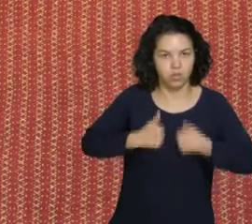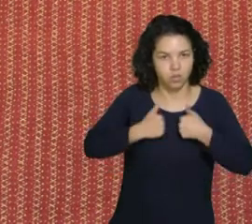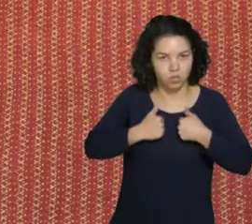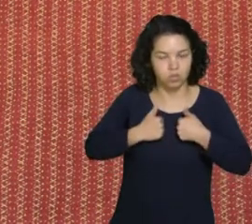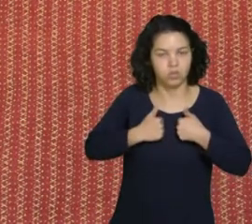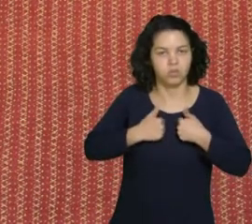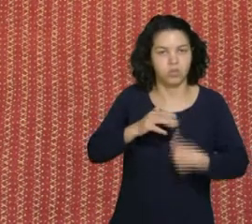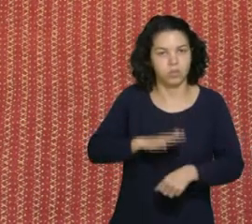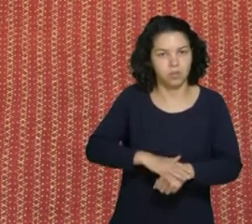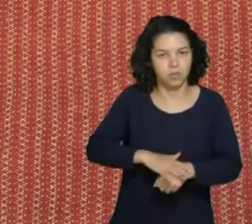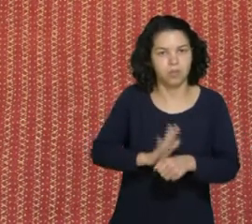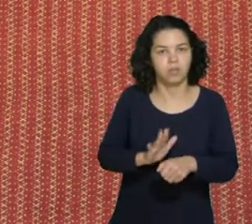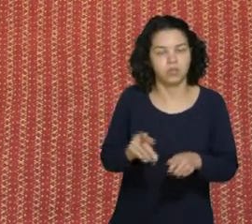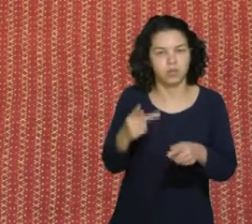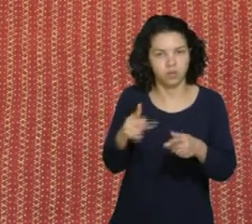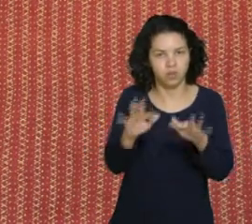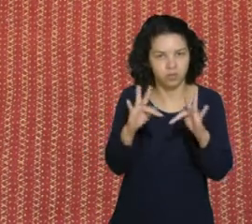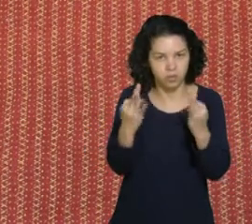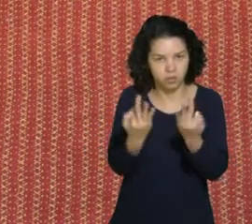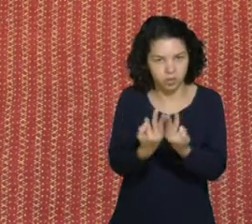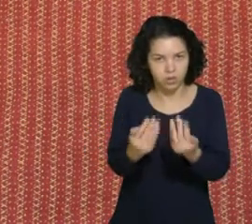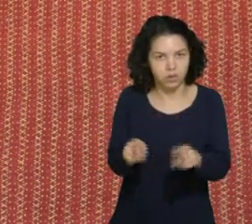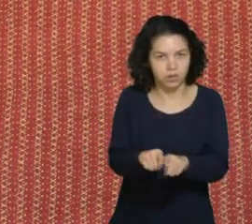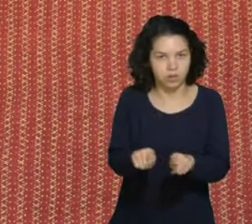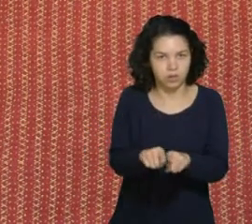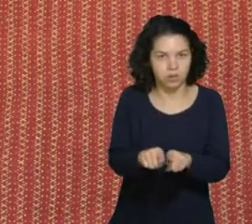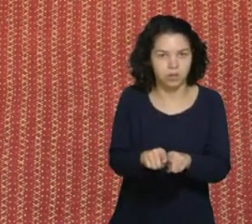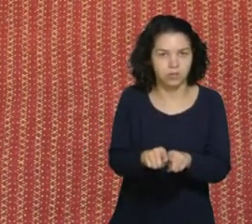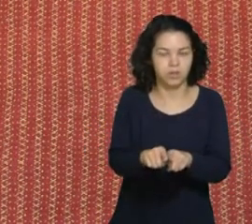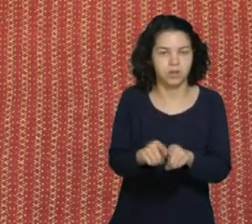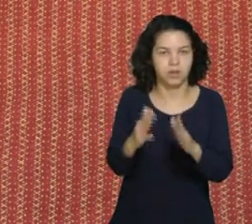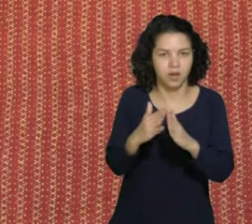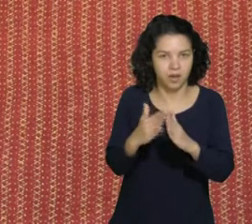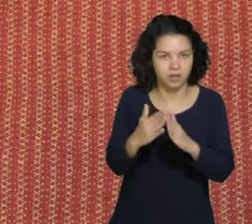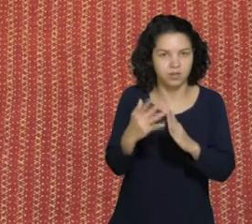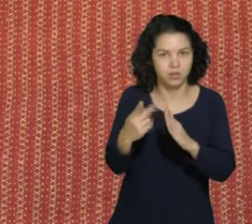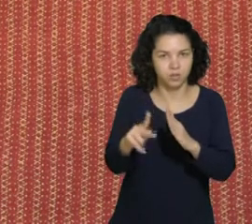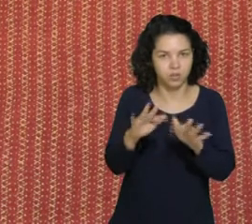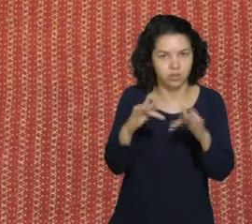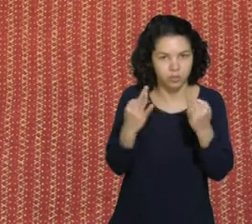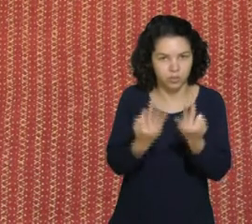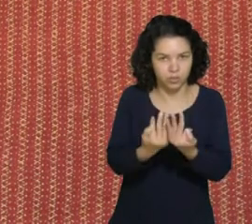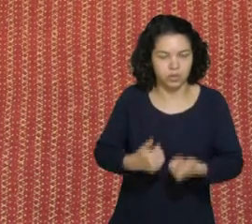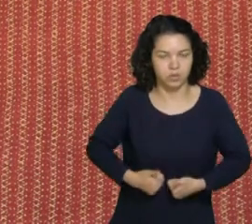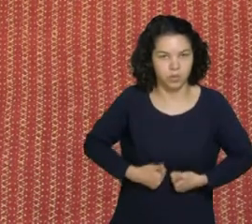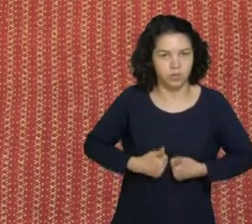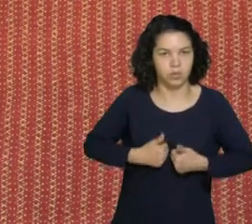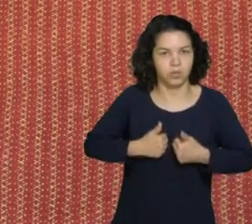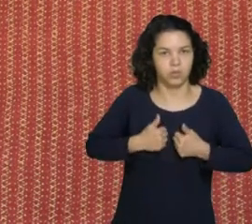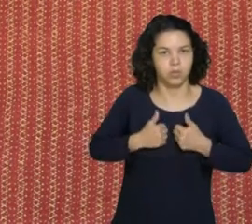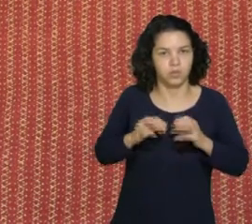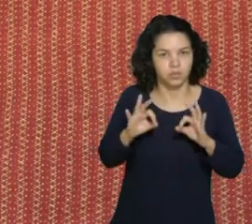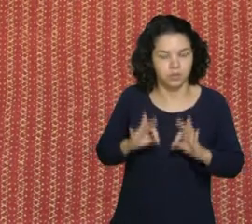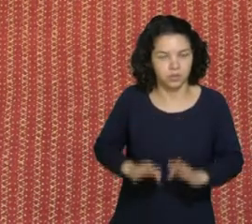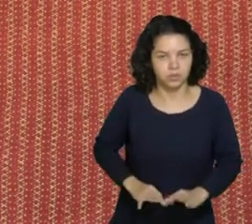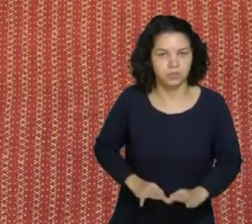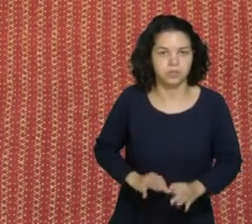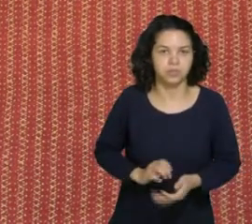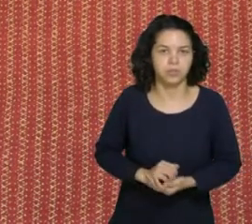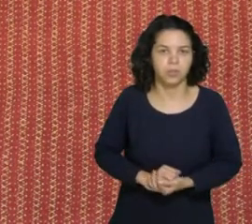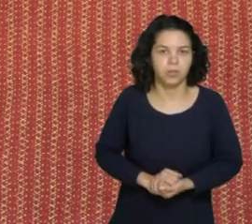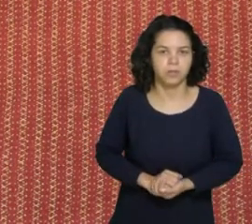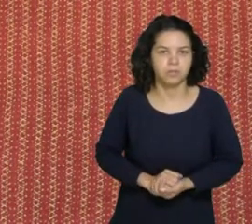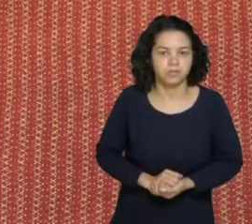que orgulho maior ainda para família eu tenho certeza que em casa todos deve ter ficado muito orgulhosos mesmo né dessa